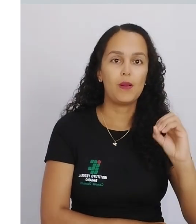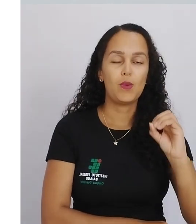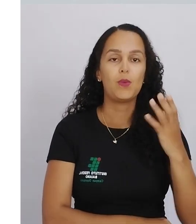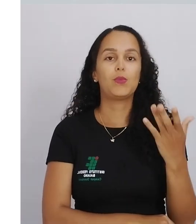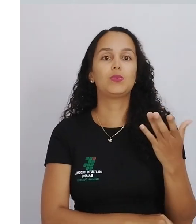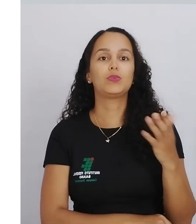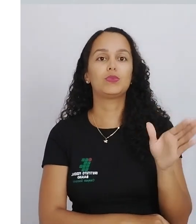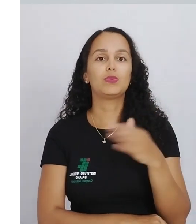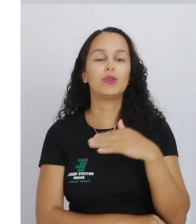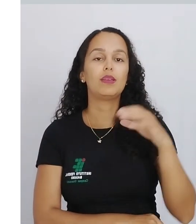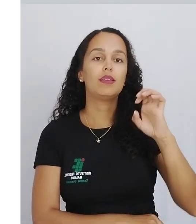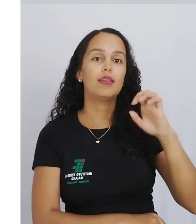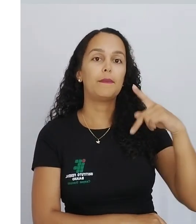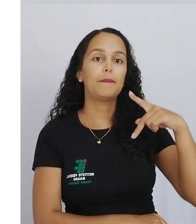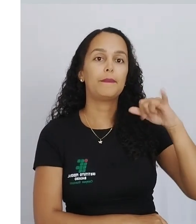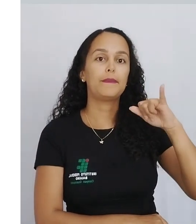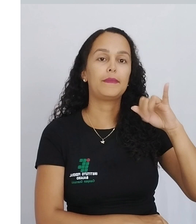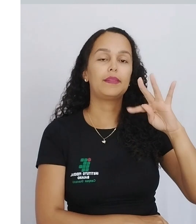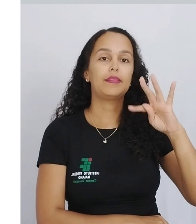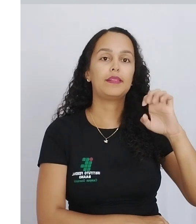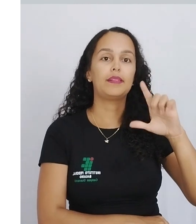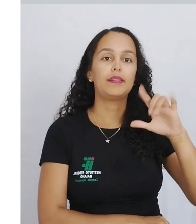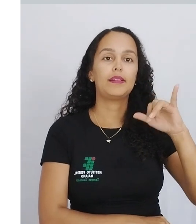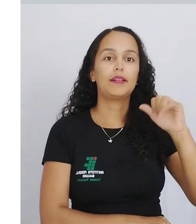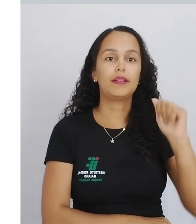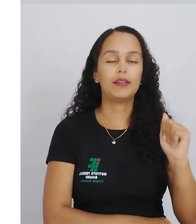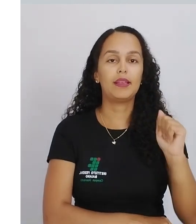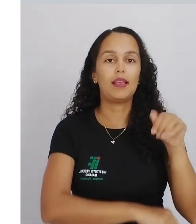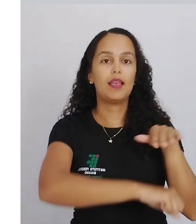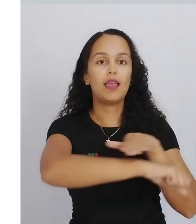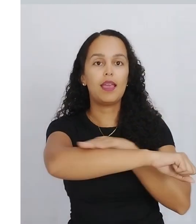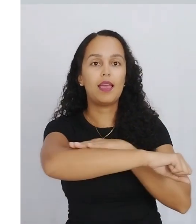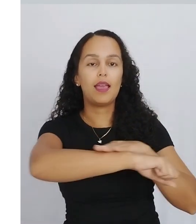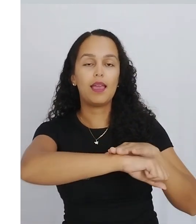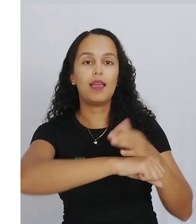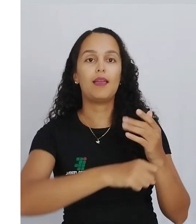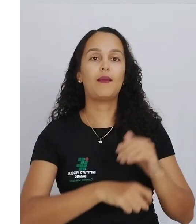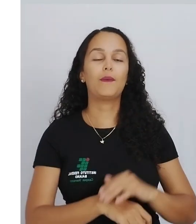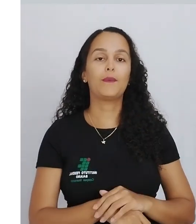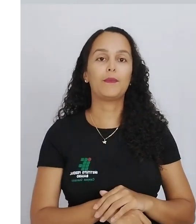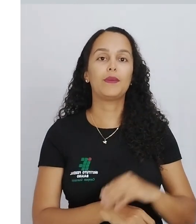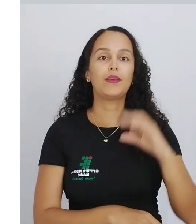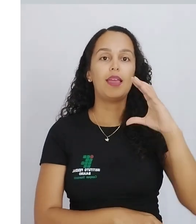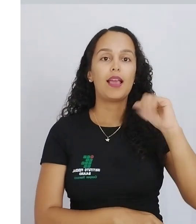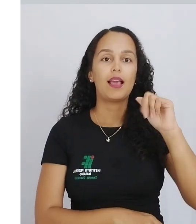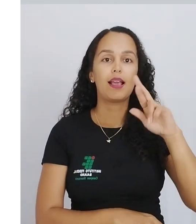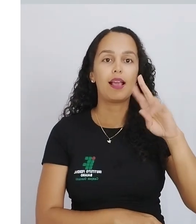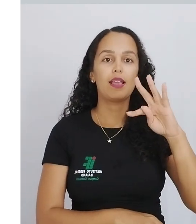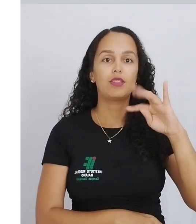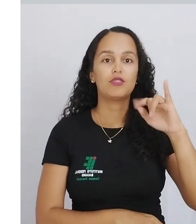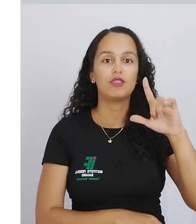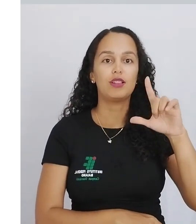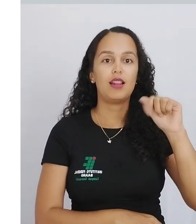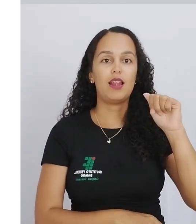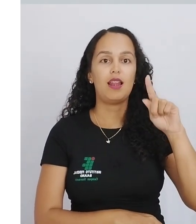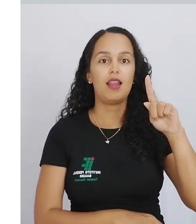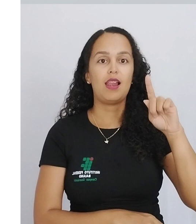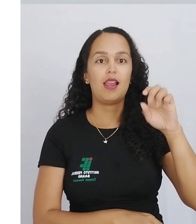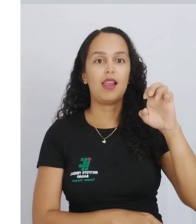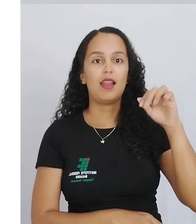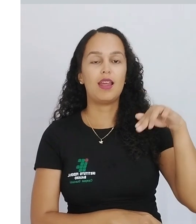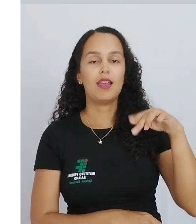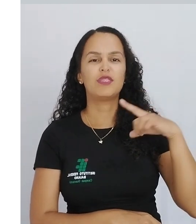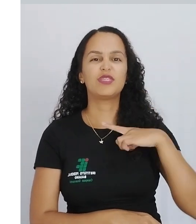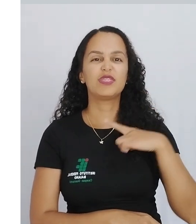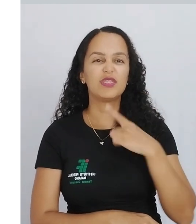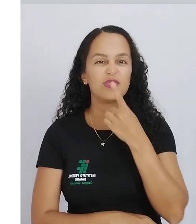reveste nossa pele, né? Nós temos o tecido cartilaginoso, como por exemplo a cartilagem que a gente sente quando toca na orelha ou na